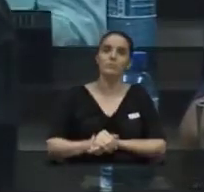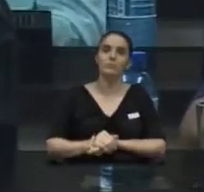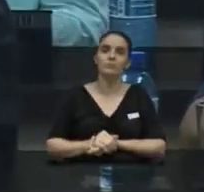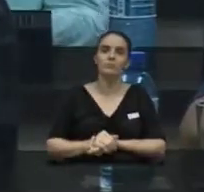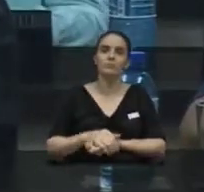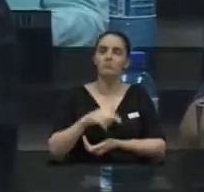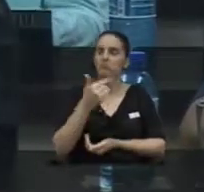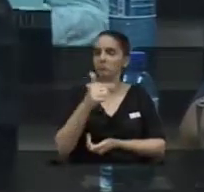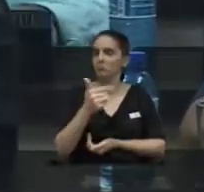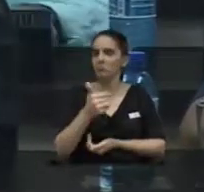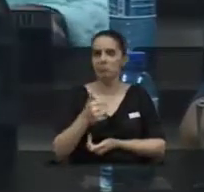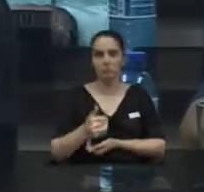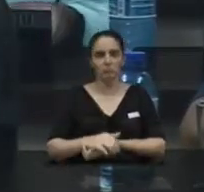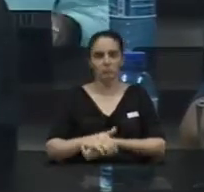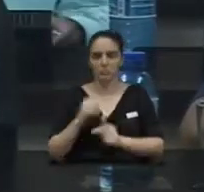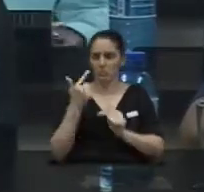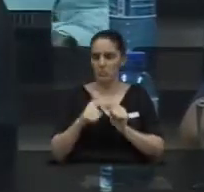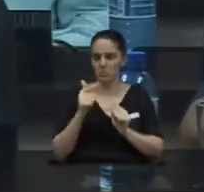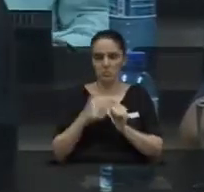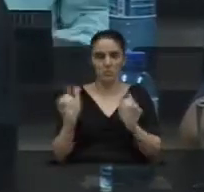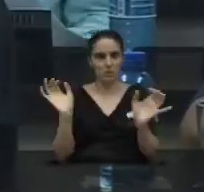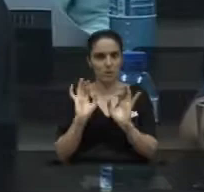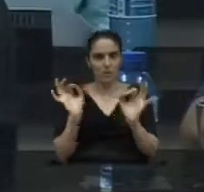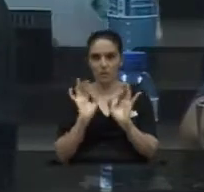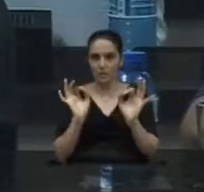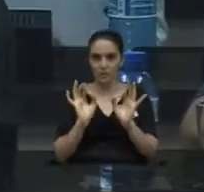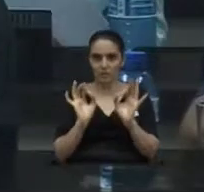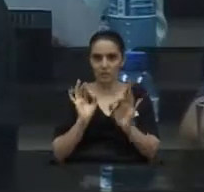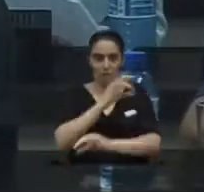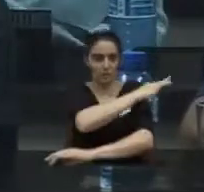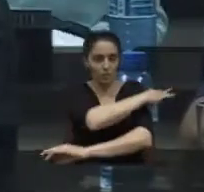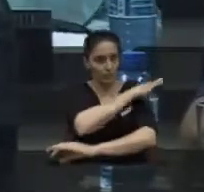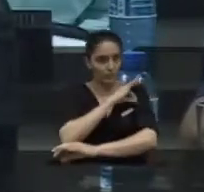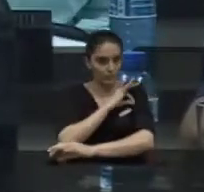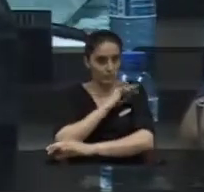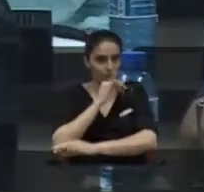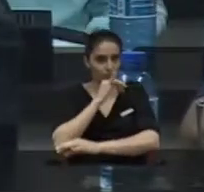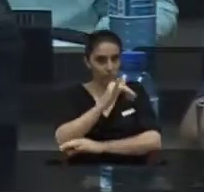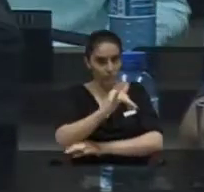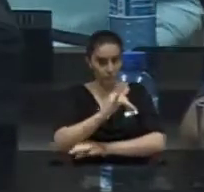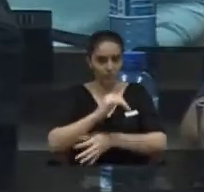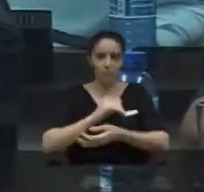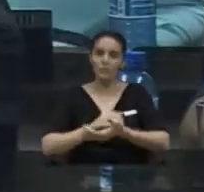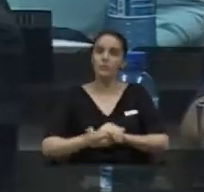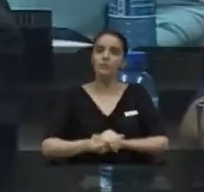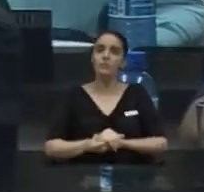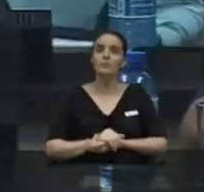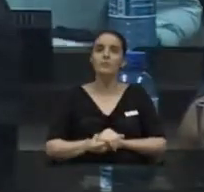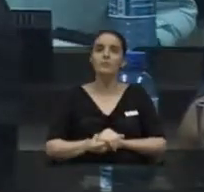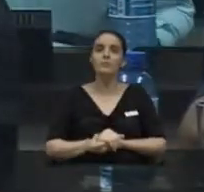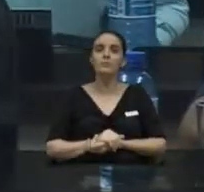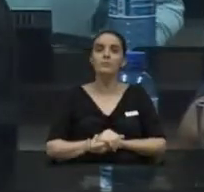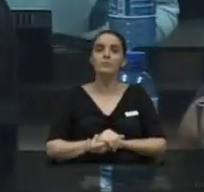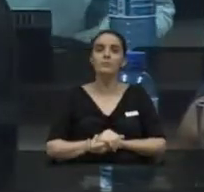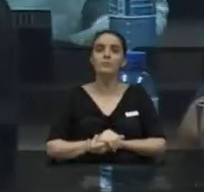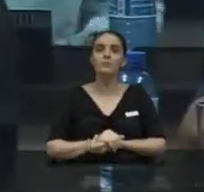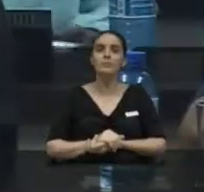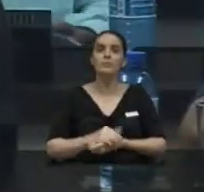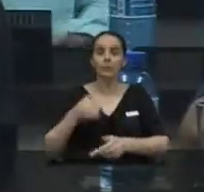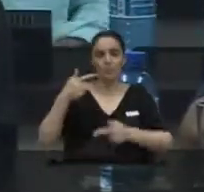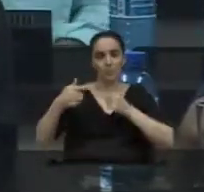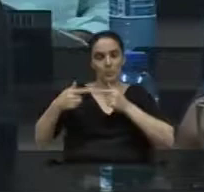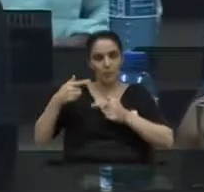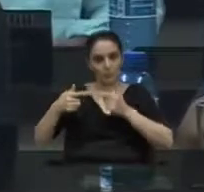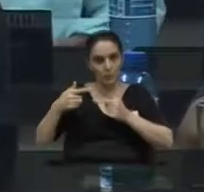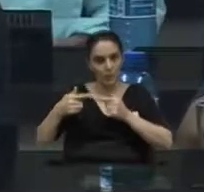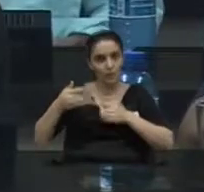qualquer prejuízo, né? Mas, como bem disse o prefeito, é uma questão que ainda, enriquecida por esse debate,